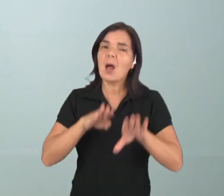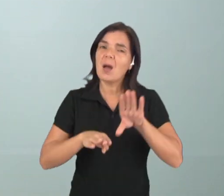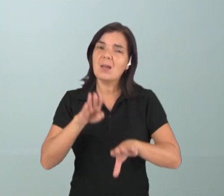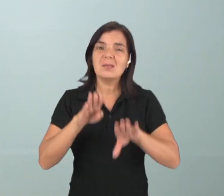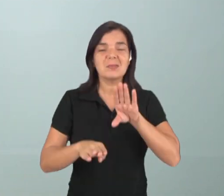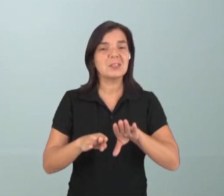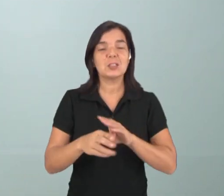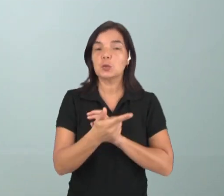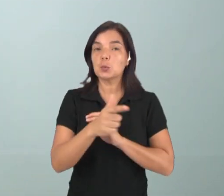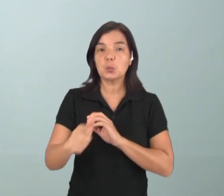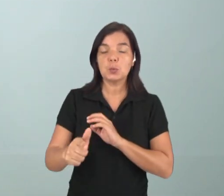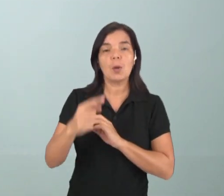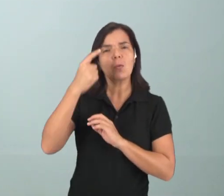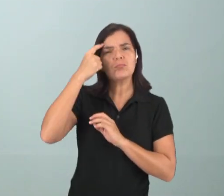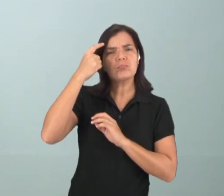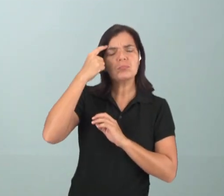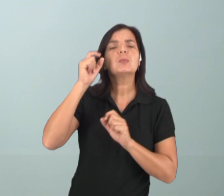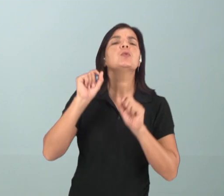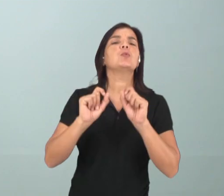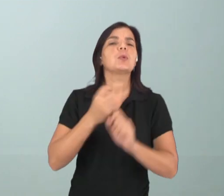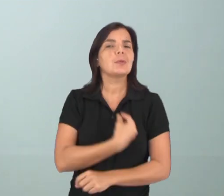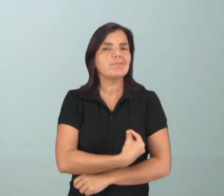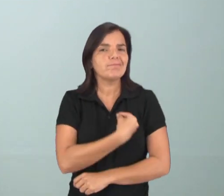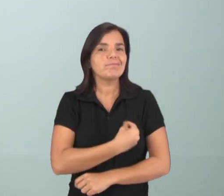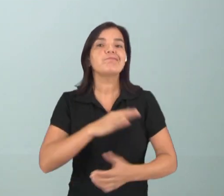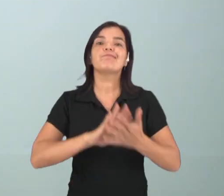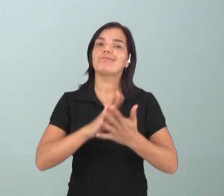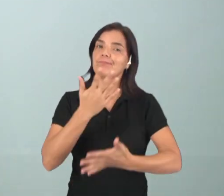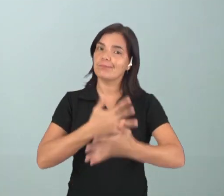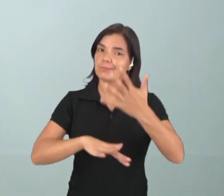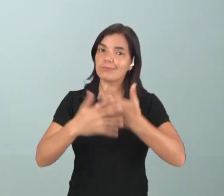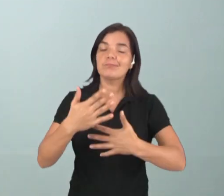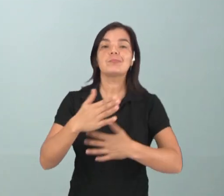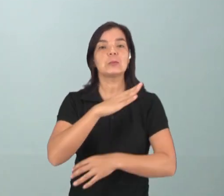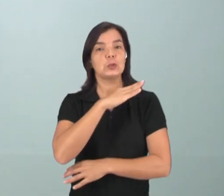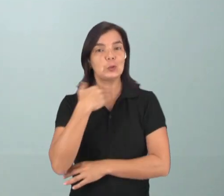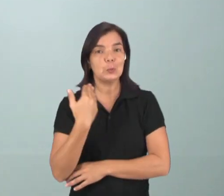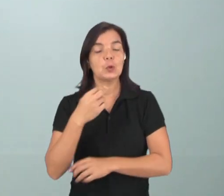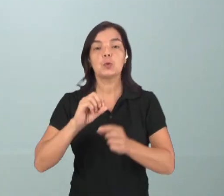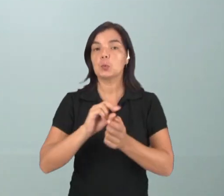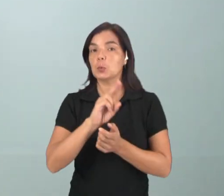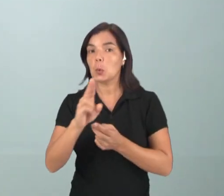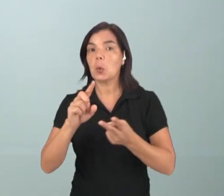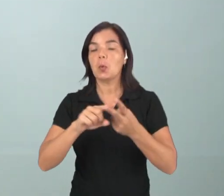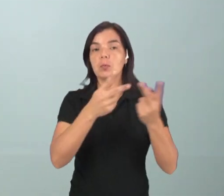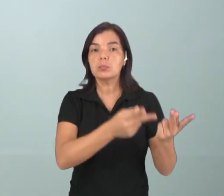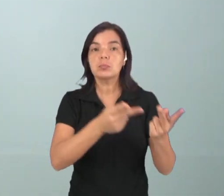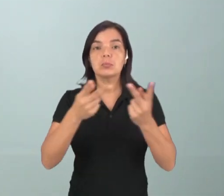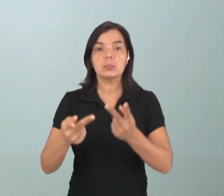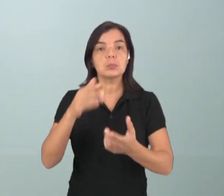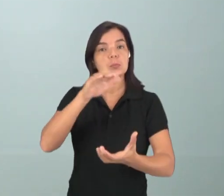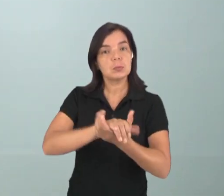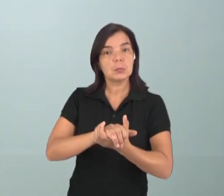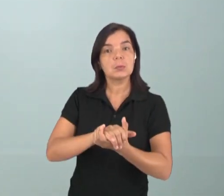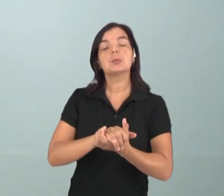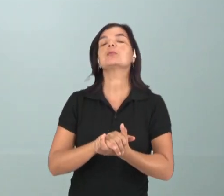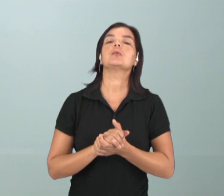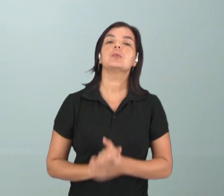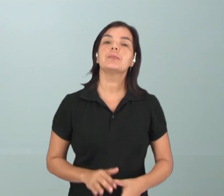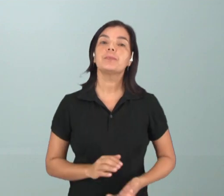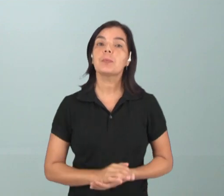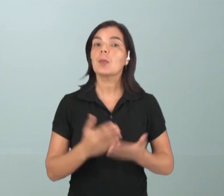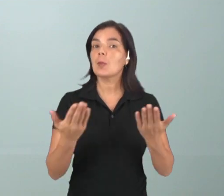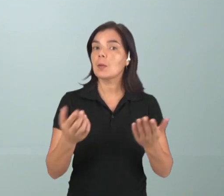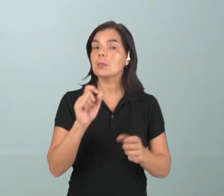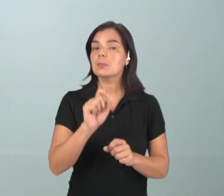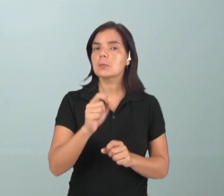vezes você não tem a noção que está participando de uma celebração fúnebre. Ou quando você é convidado para um casamento, né?